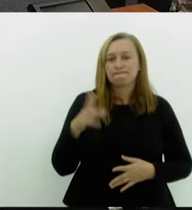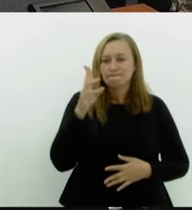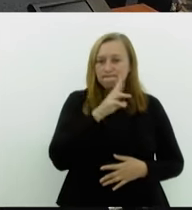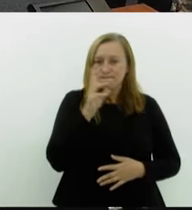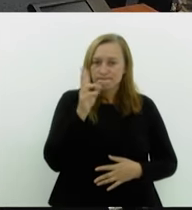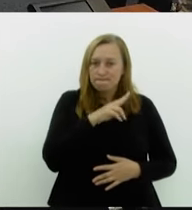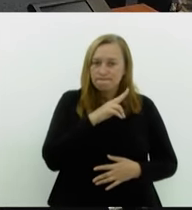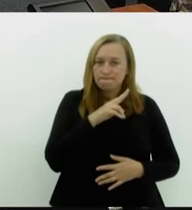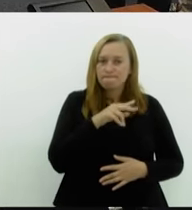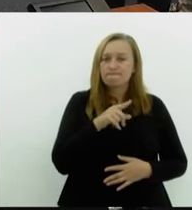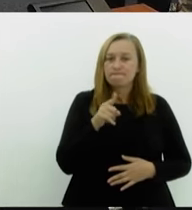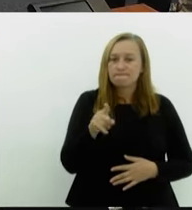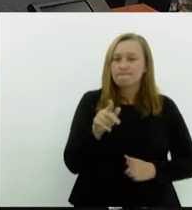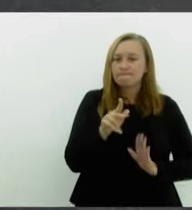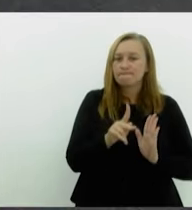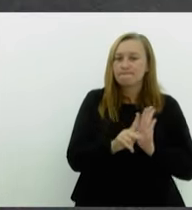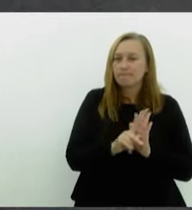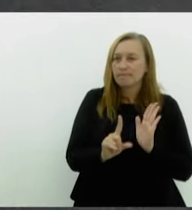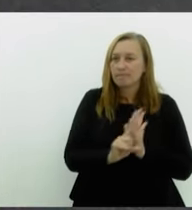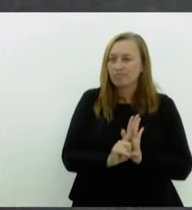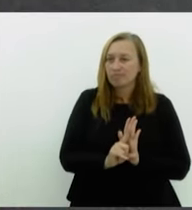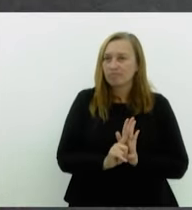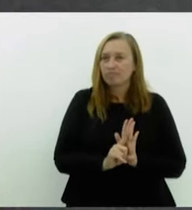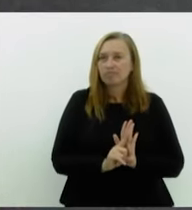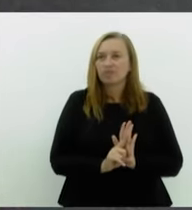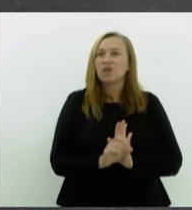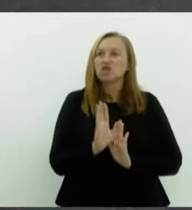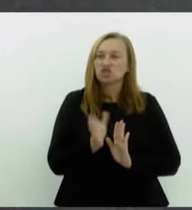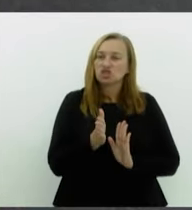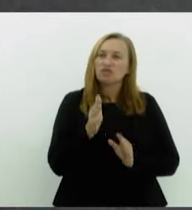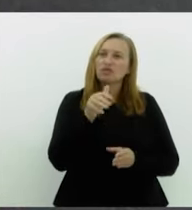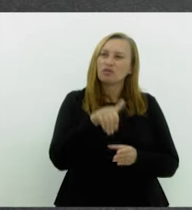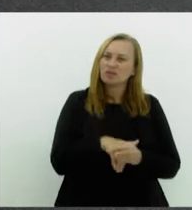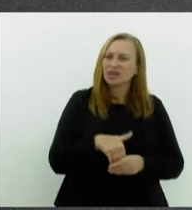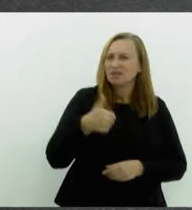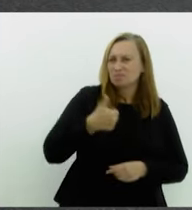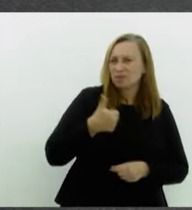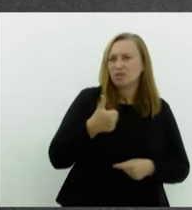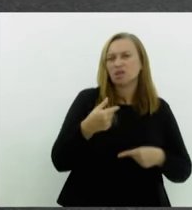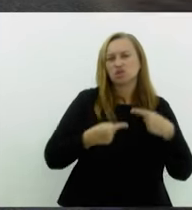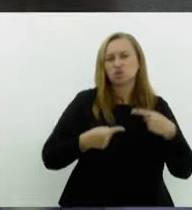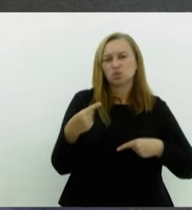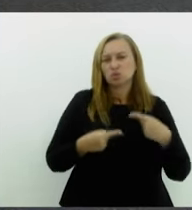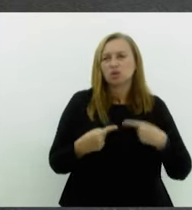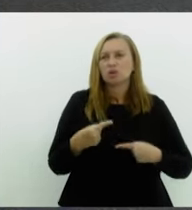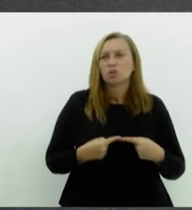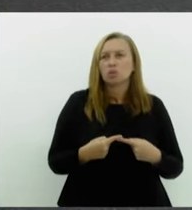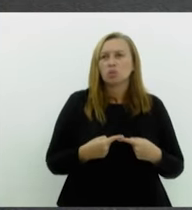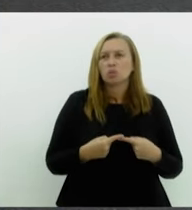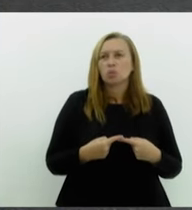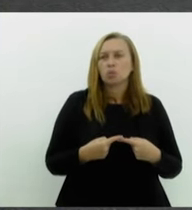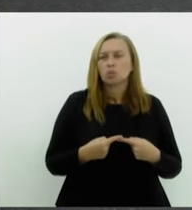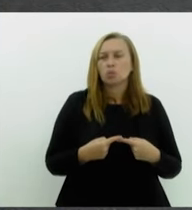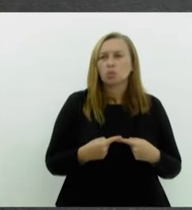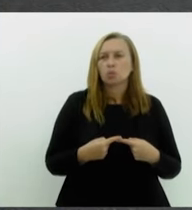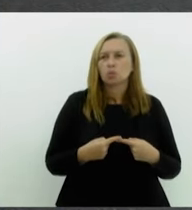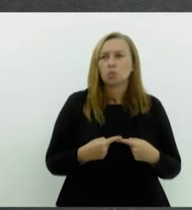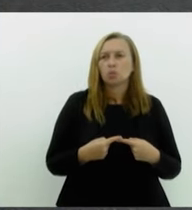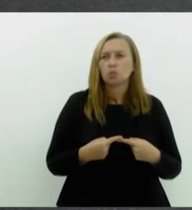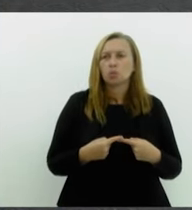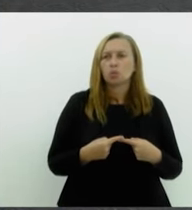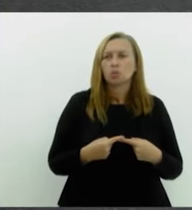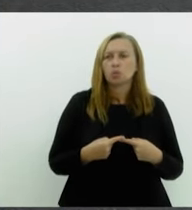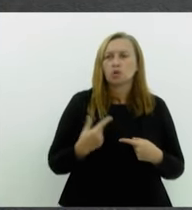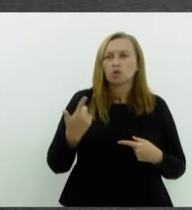rapidamente. Esse PL já foi votado em primeira discussão e